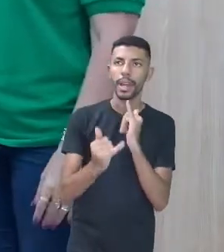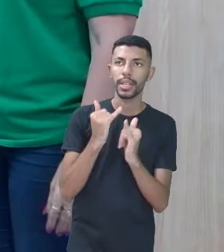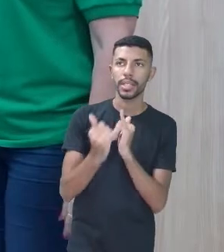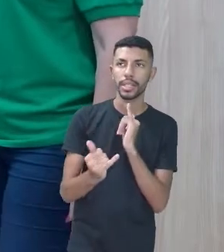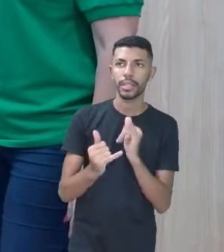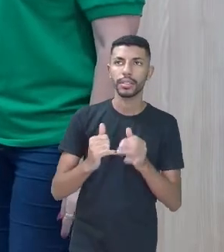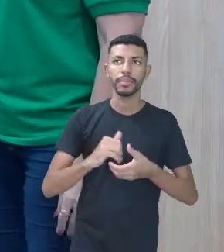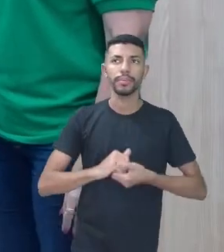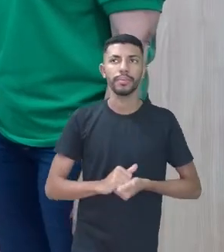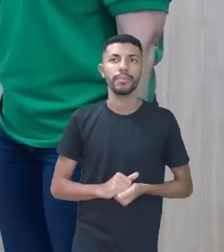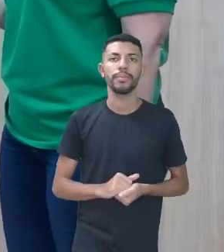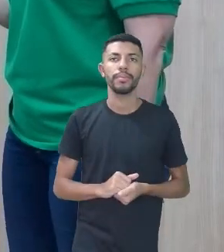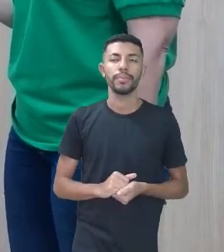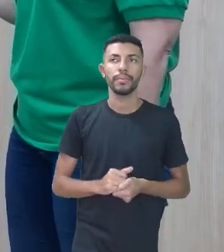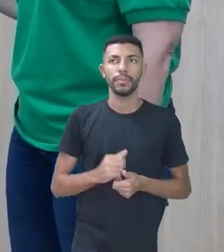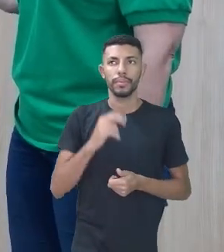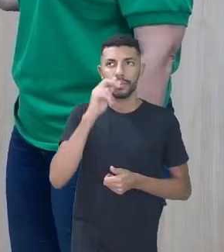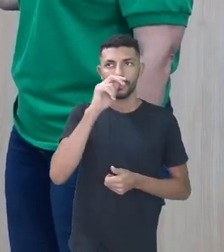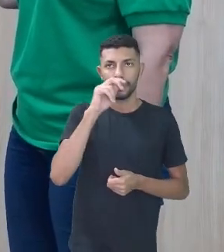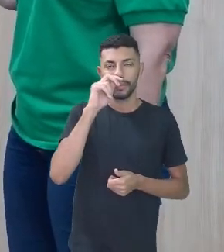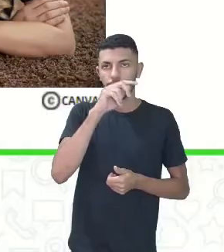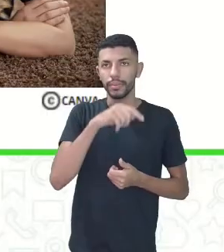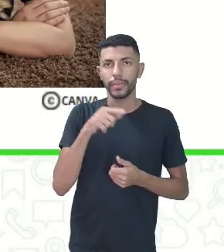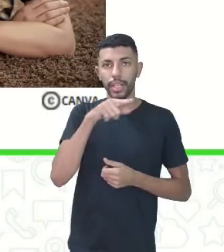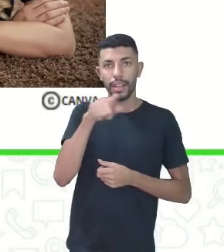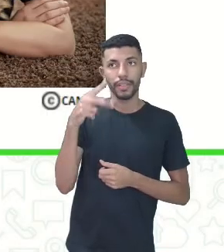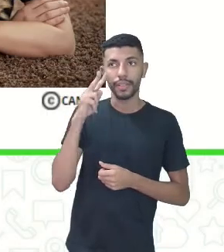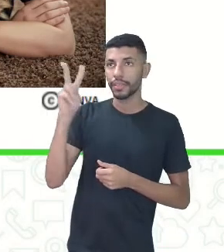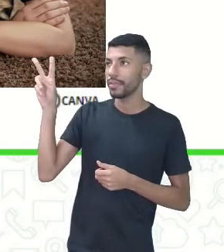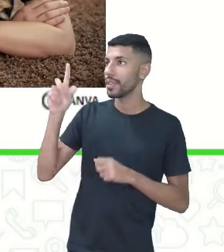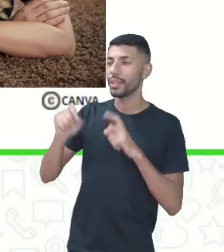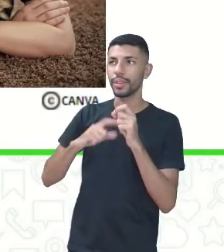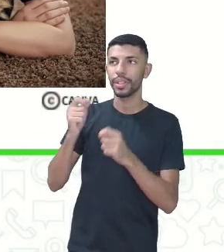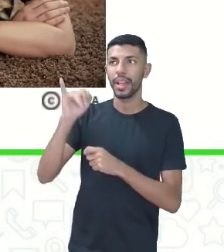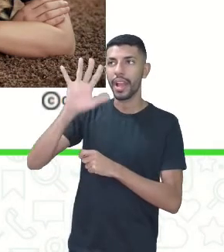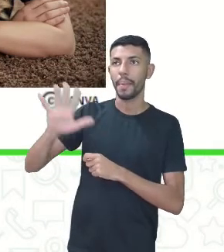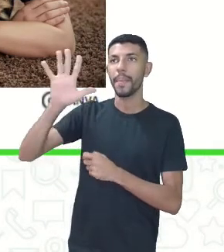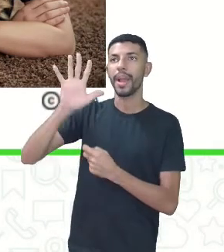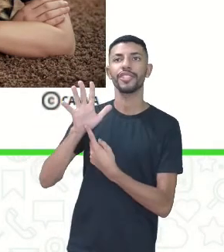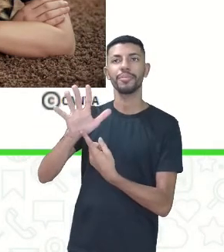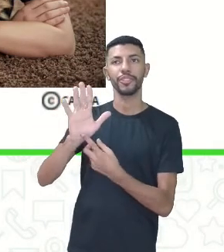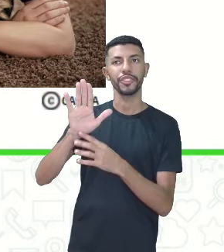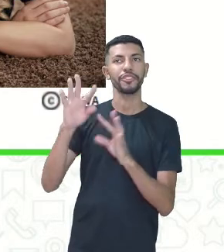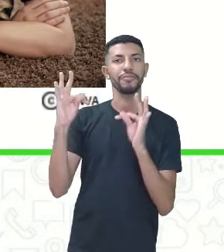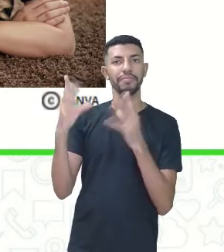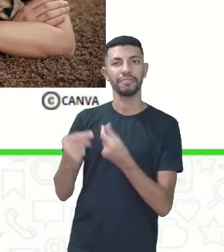semelhantes. Aí vocês estão vendo, né? A figura mostra tudo, ó.